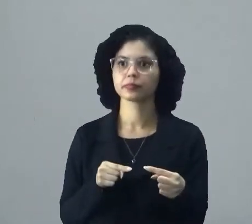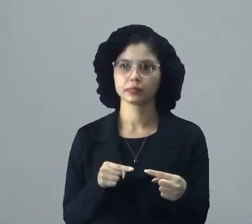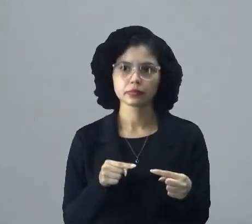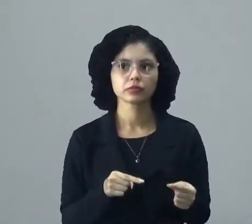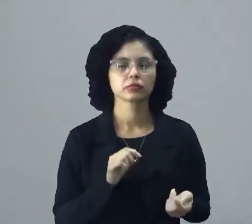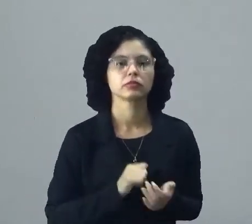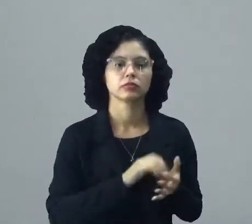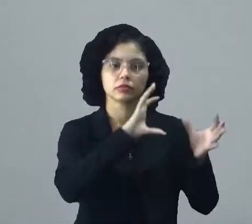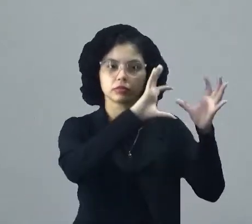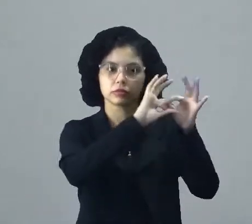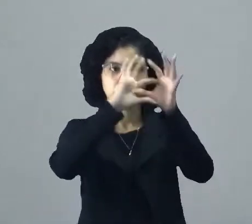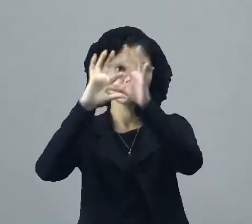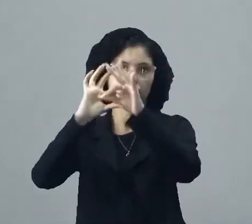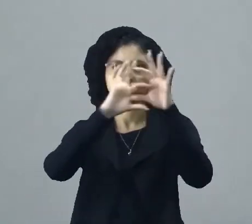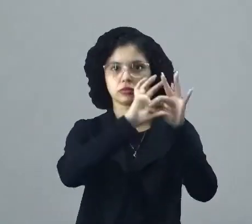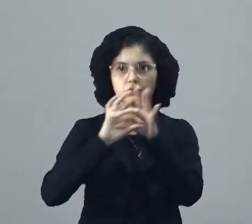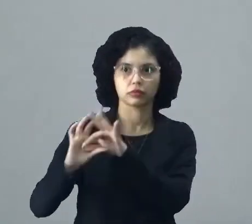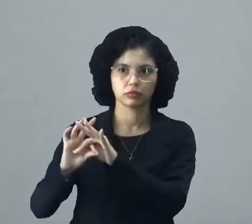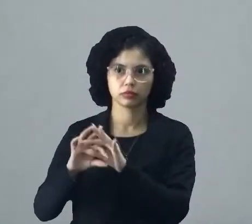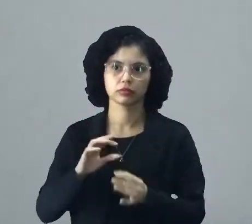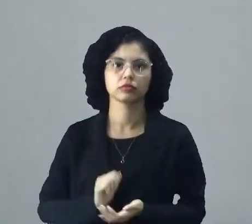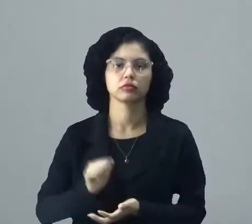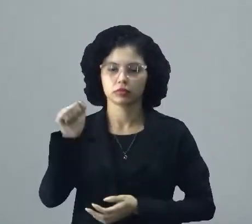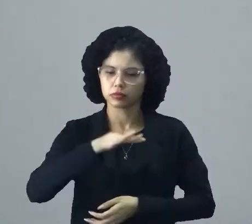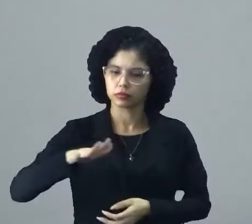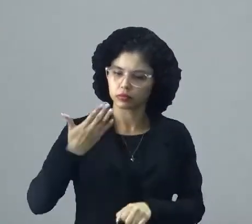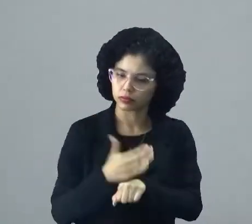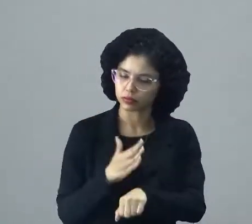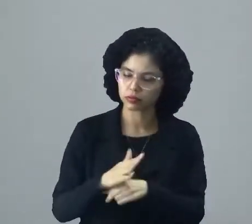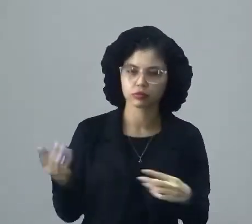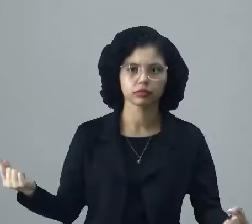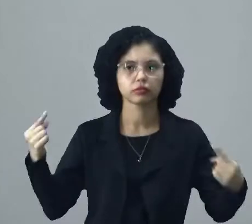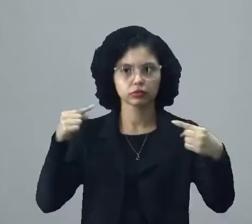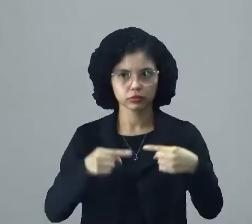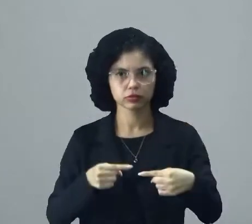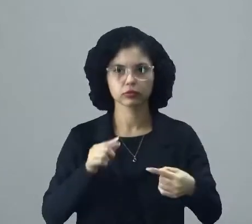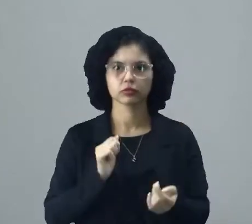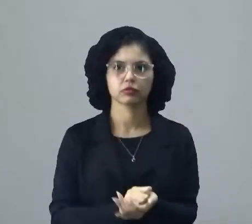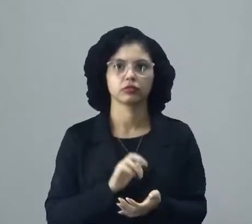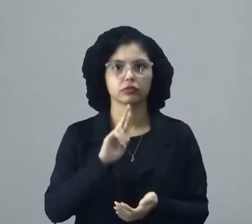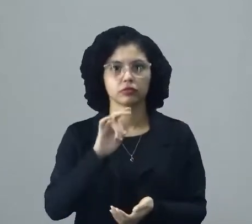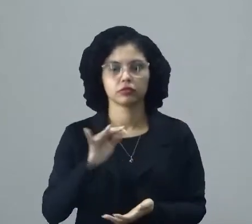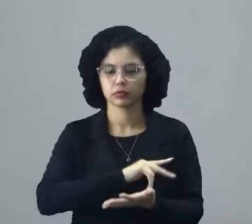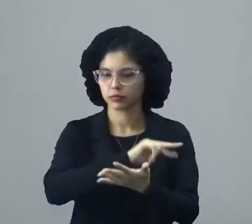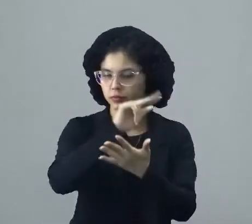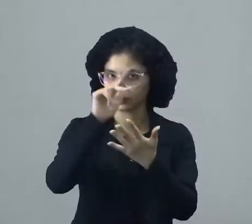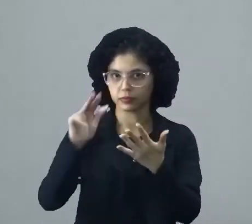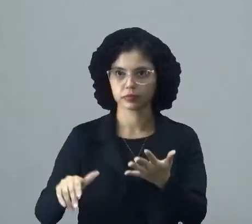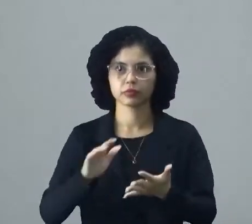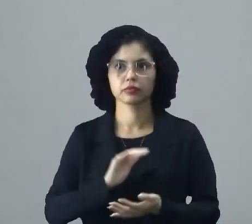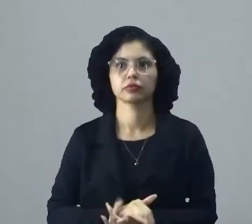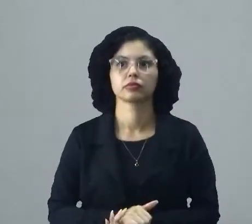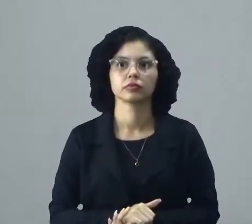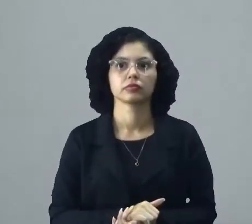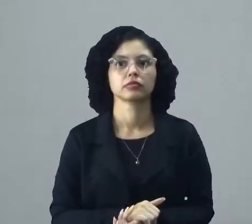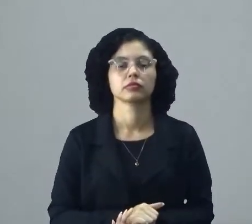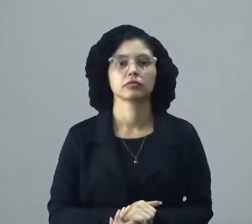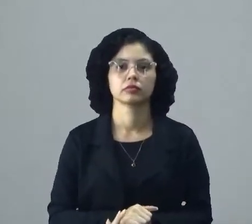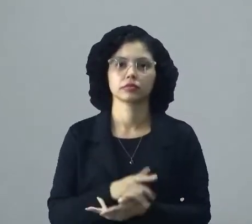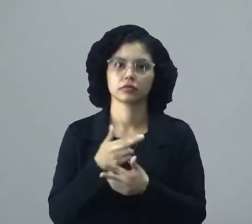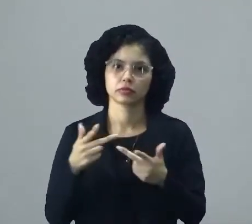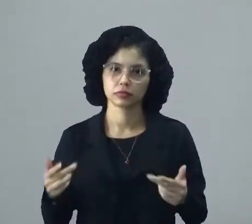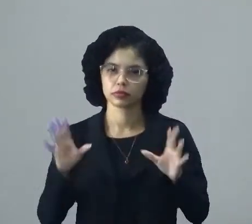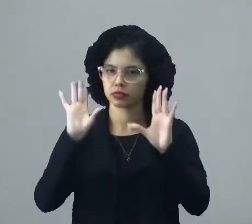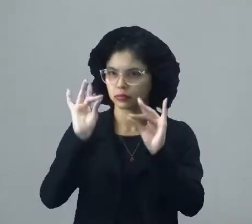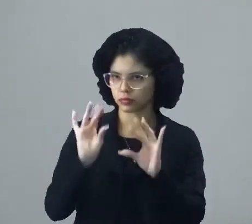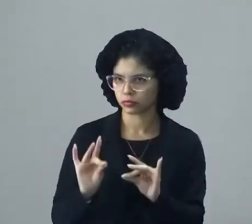a Olimpíadas, por exemplo, que são desenvolvidas naquele campo de treinamento, a competição, ginástica rítmica, a gente já vai mencionar, mas seria essa coisa um pouco